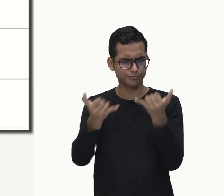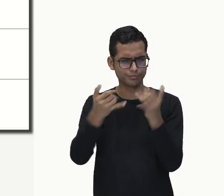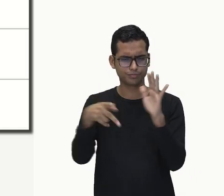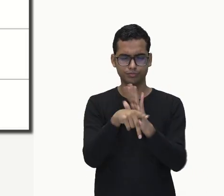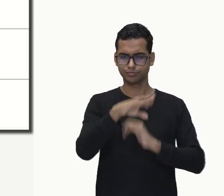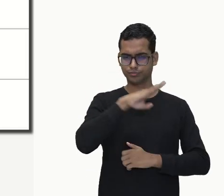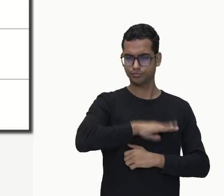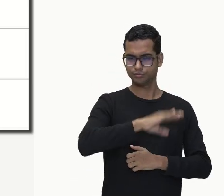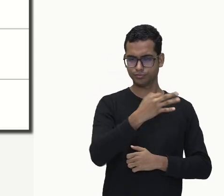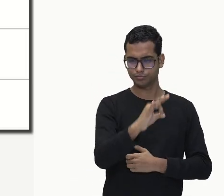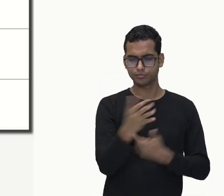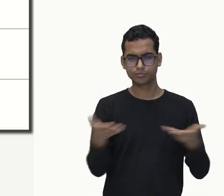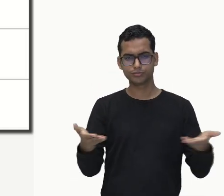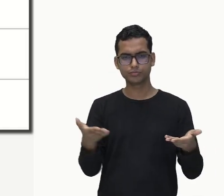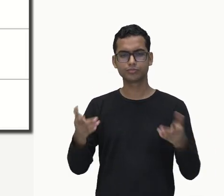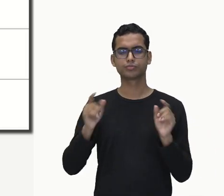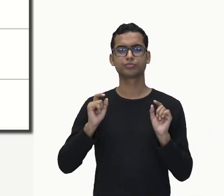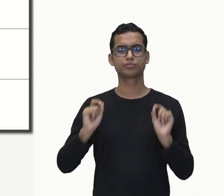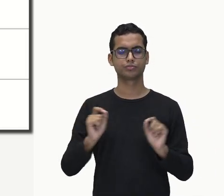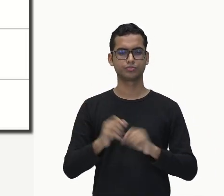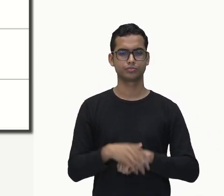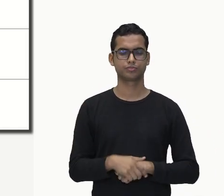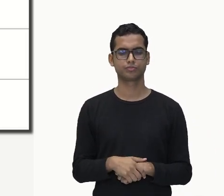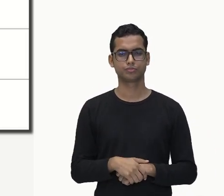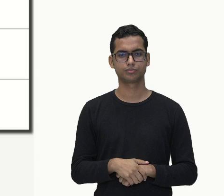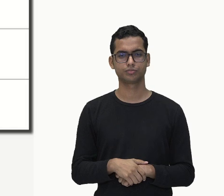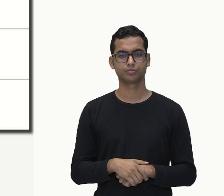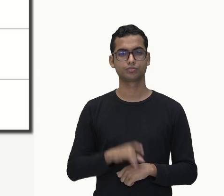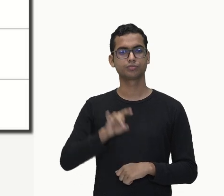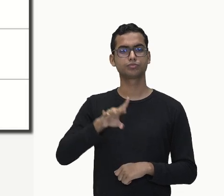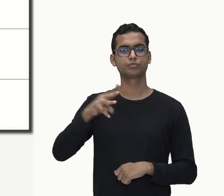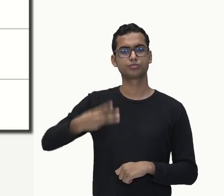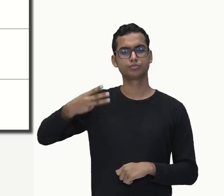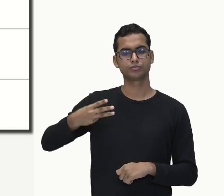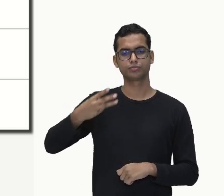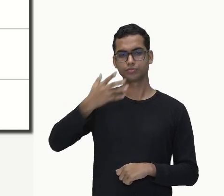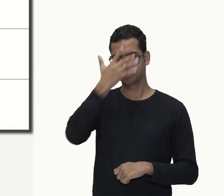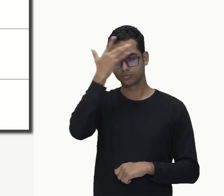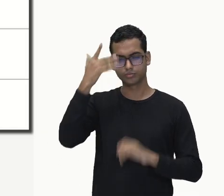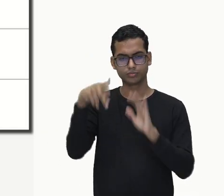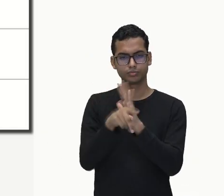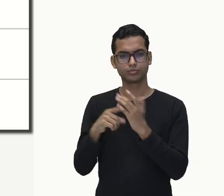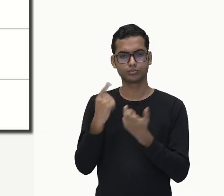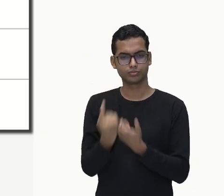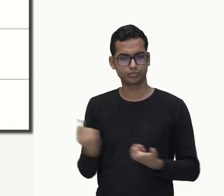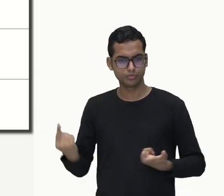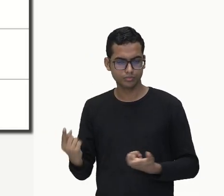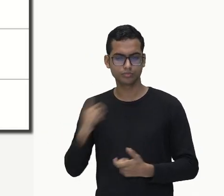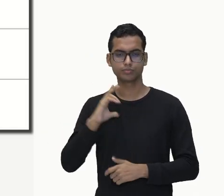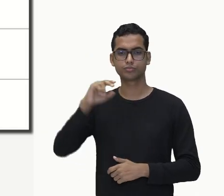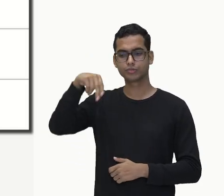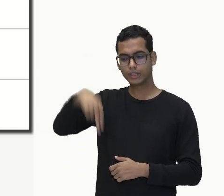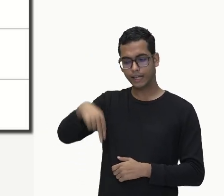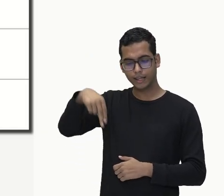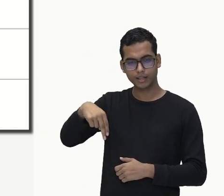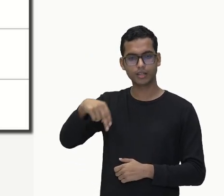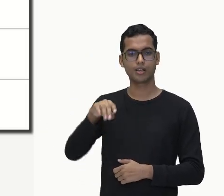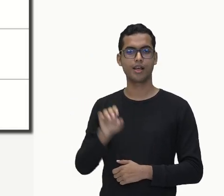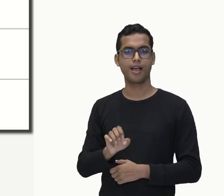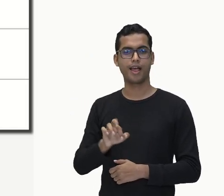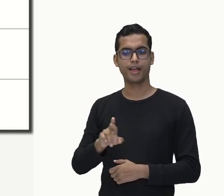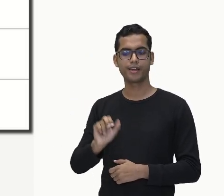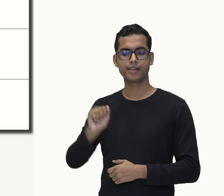pessoal? Agora, o que é que vocês percebem? Só a terceira pessoa do plural, ó, que é um N de navio, porque no espanhol não se termina em M, tá